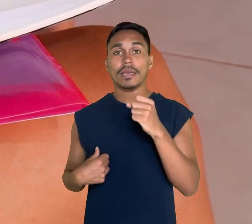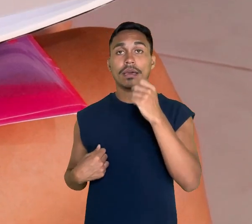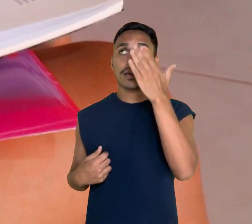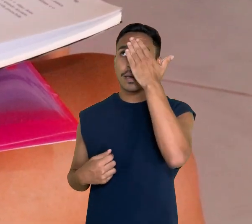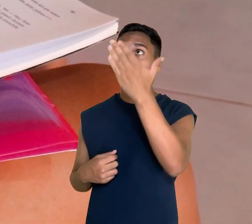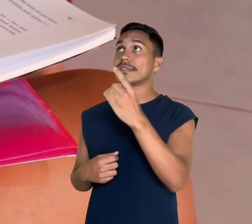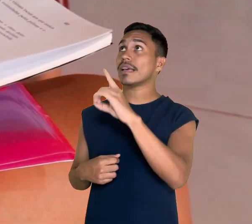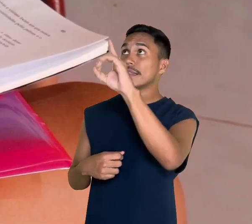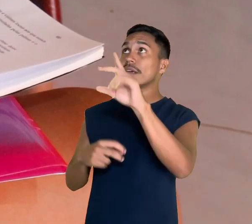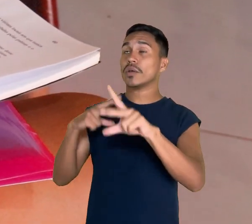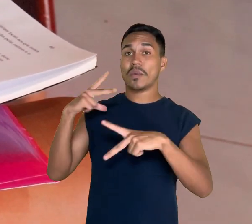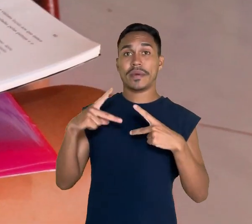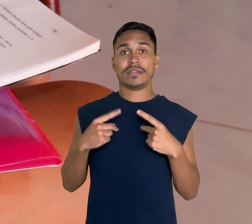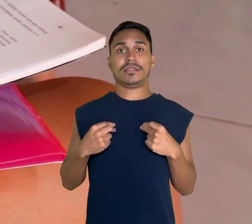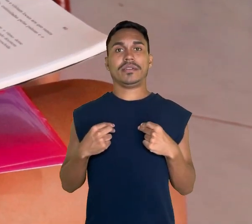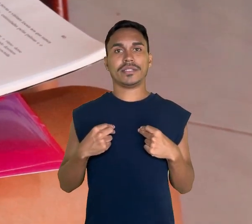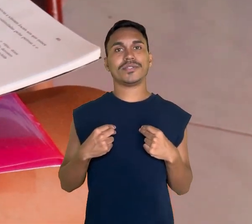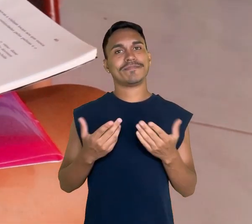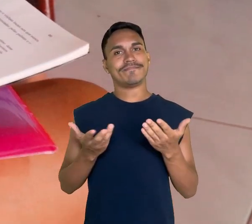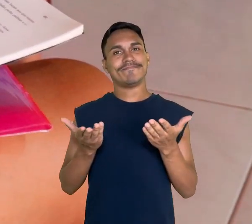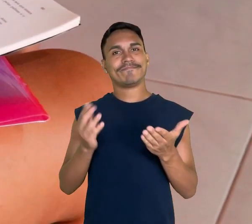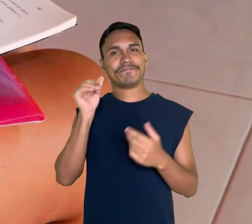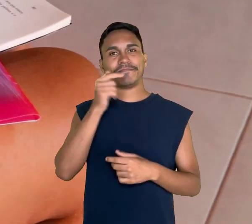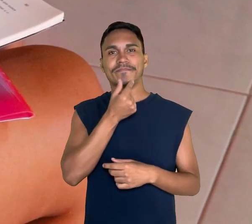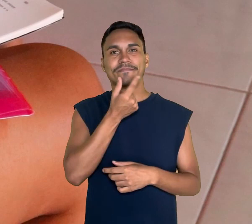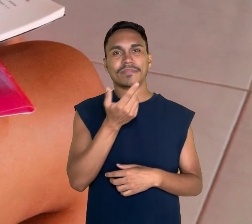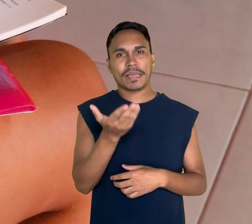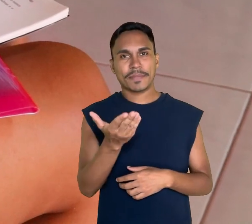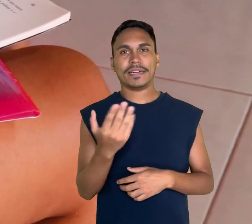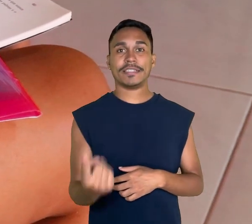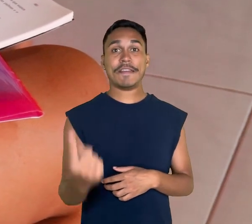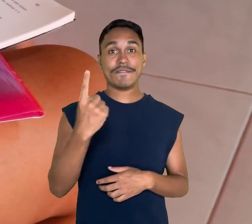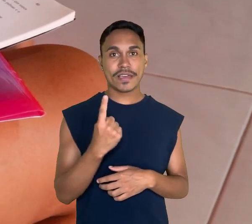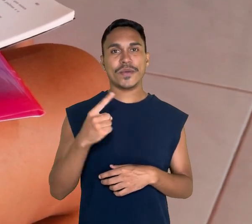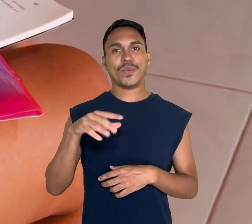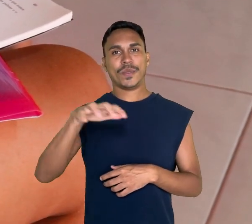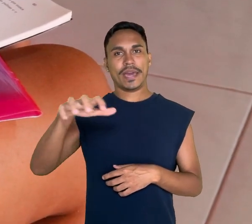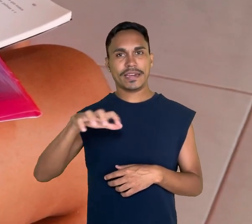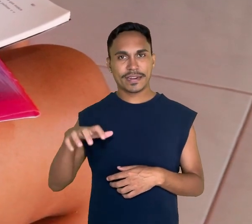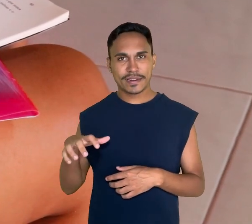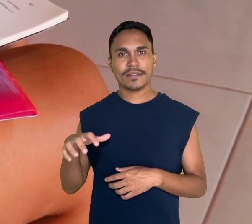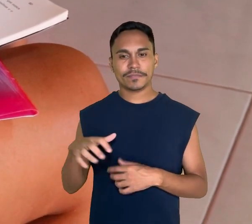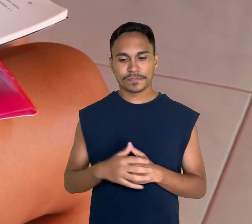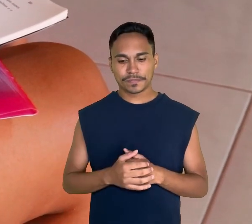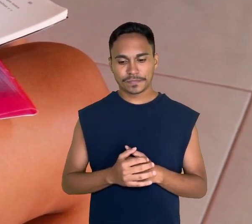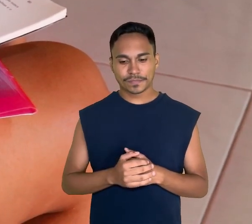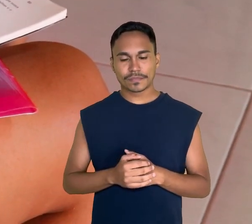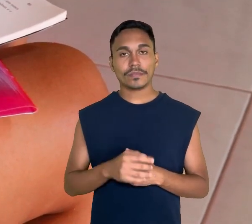graças a Deus, Deus nos deu esse presente, né? Desse rapaz aparecer aqui no